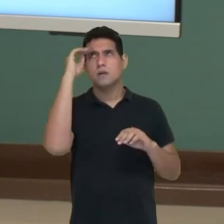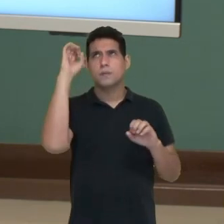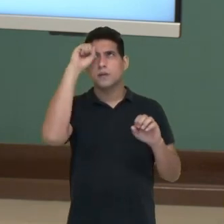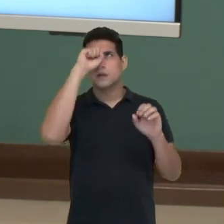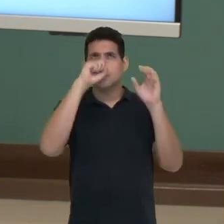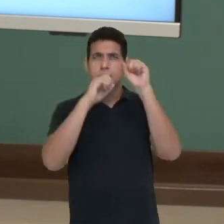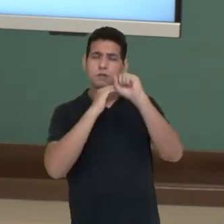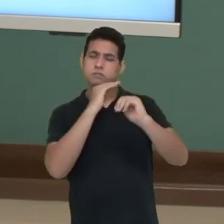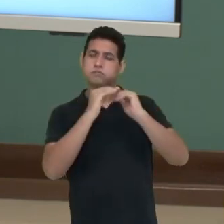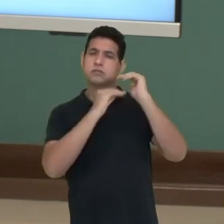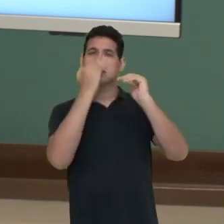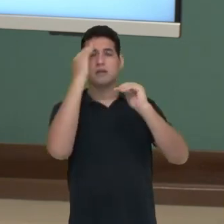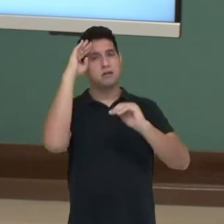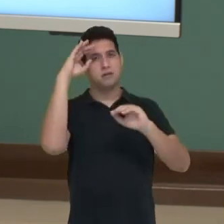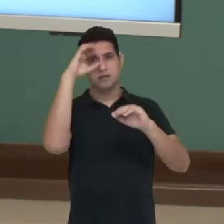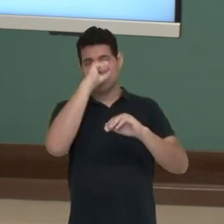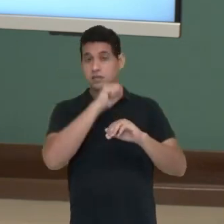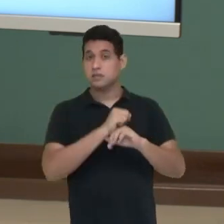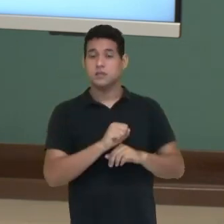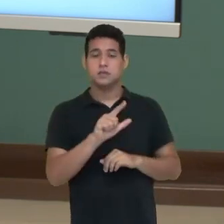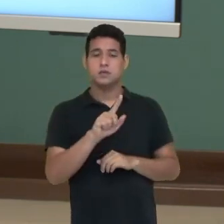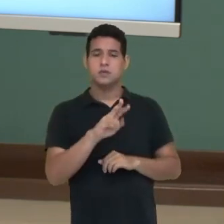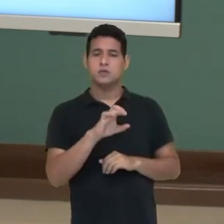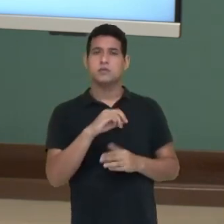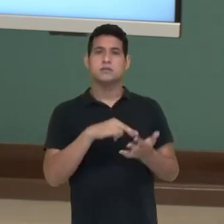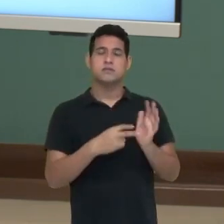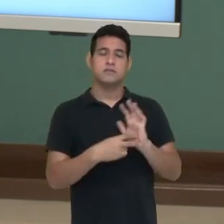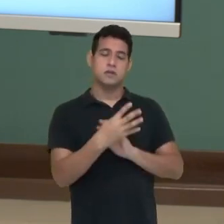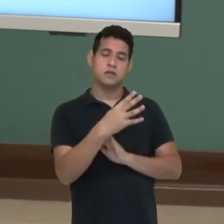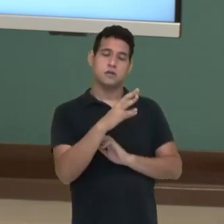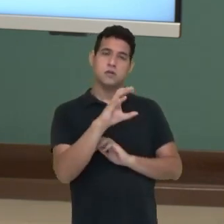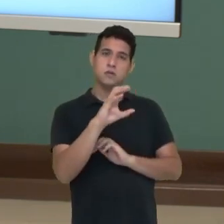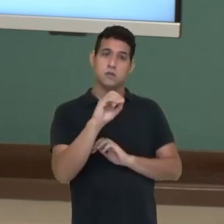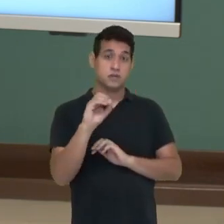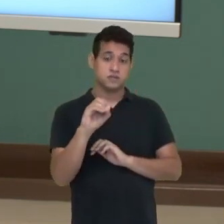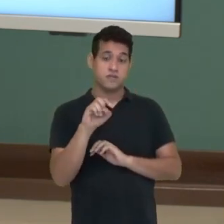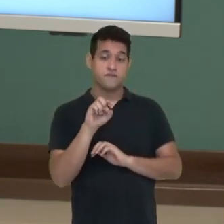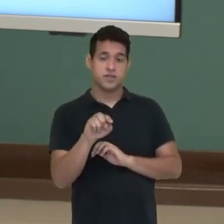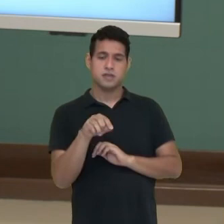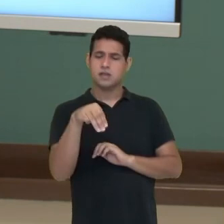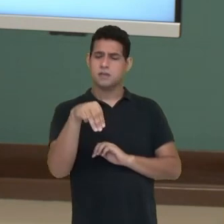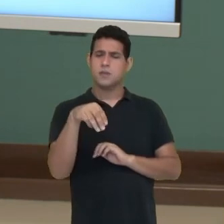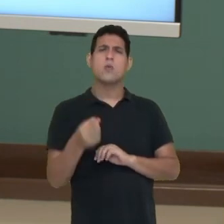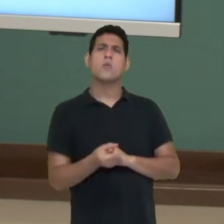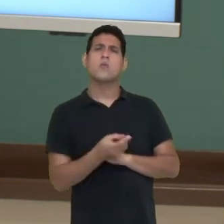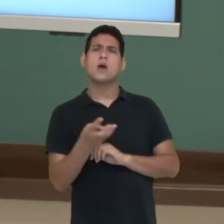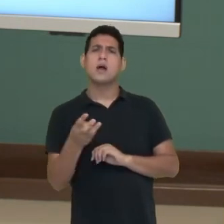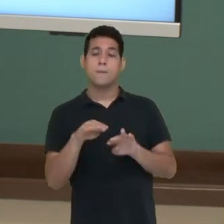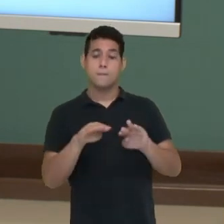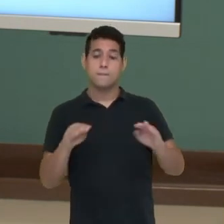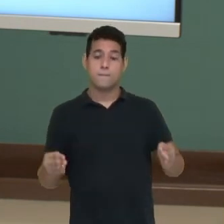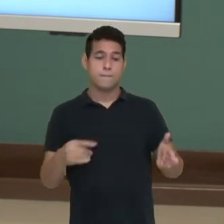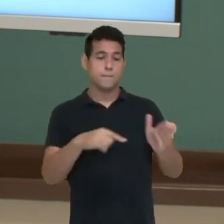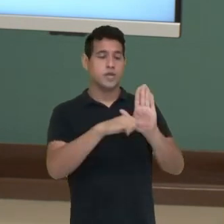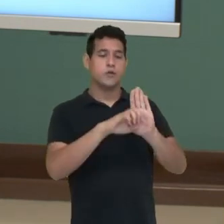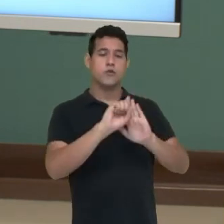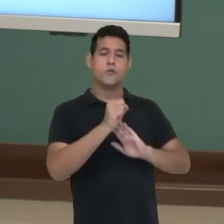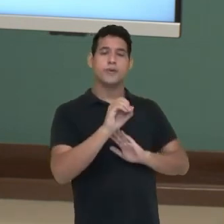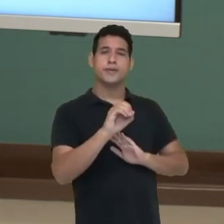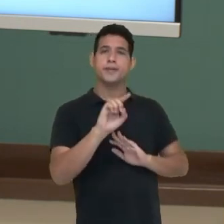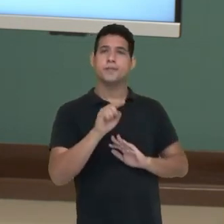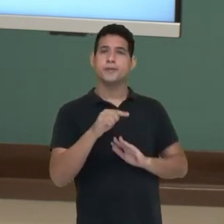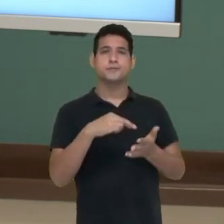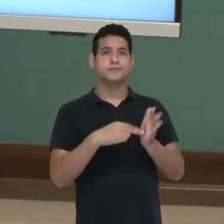para entender essa situação. Então, o lucro é 400 vezes M, quantidade de mesas, menos o 80 mil, que é